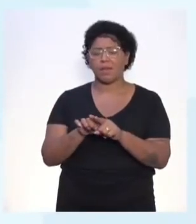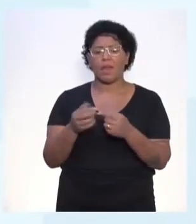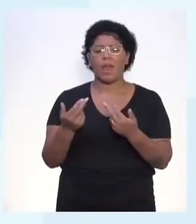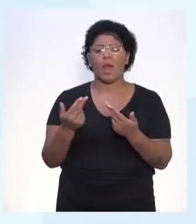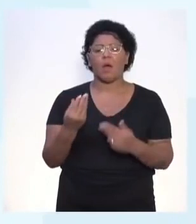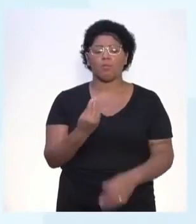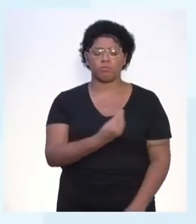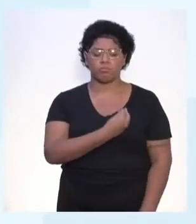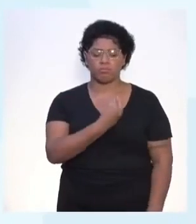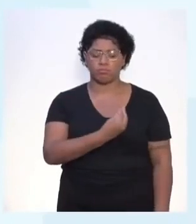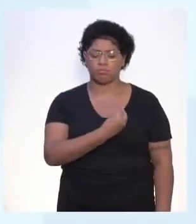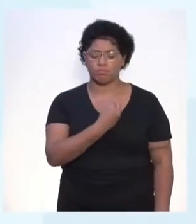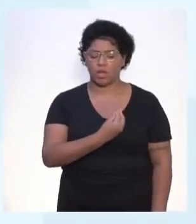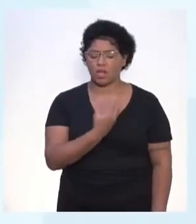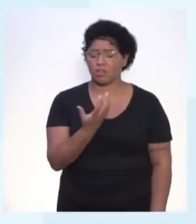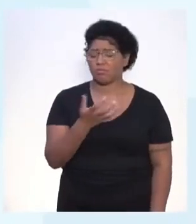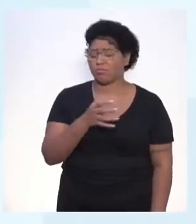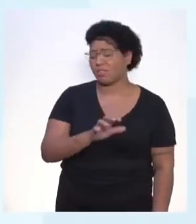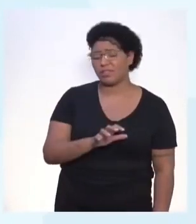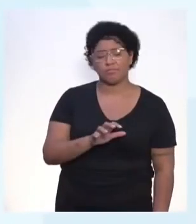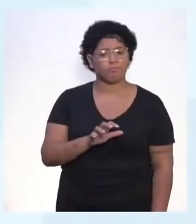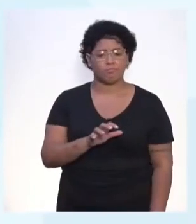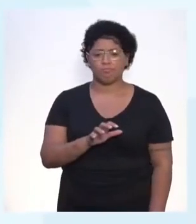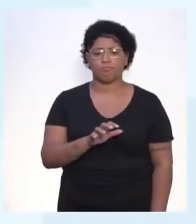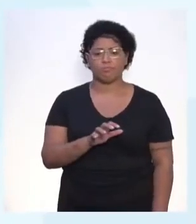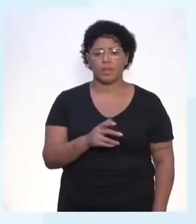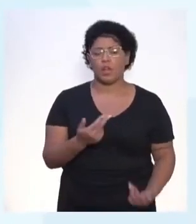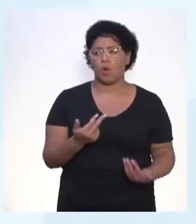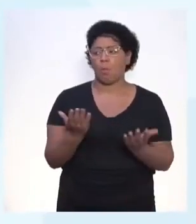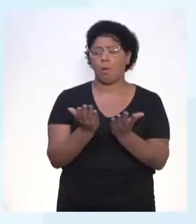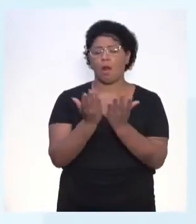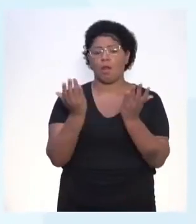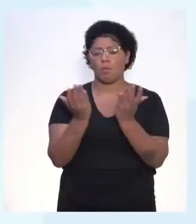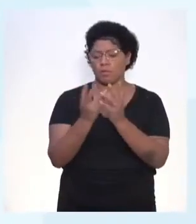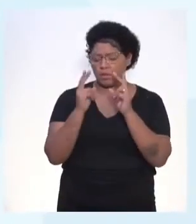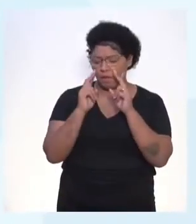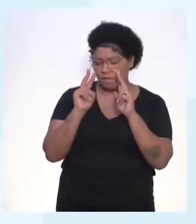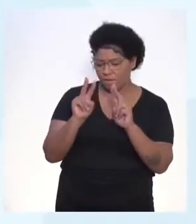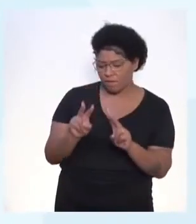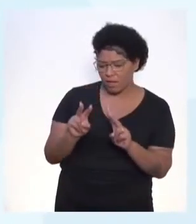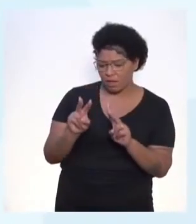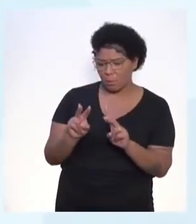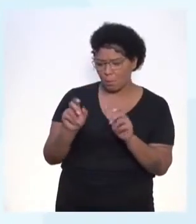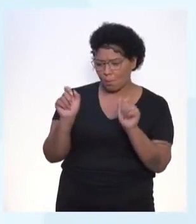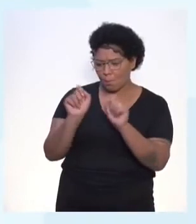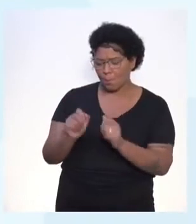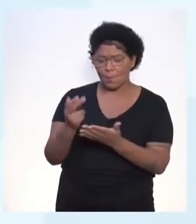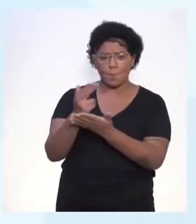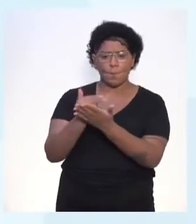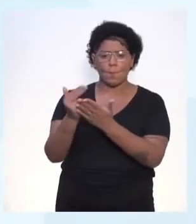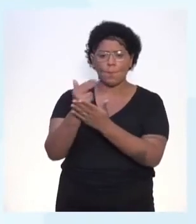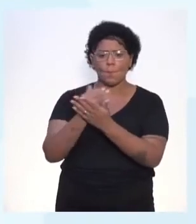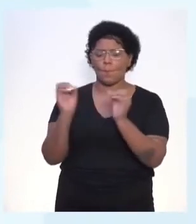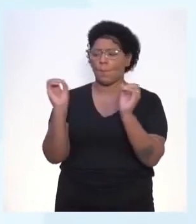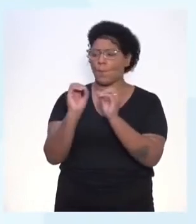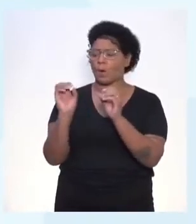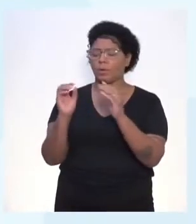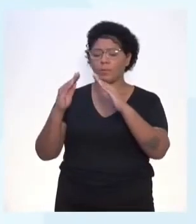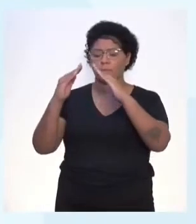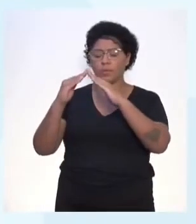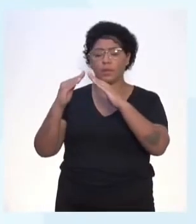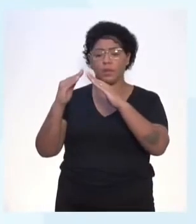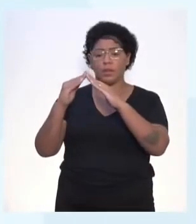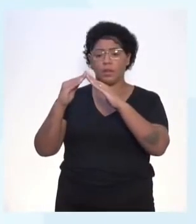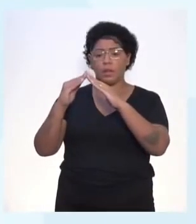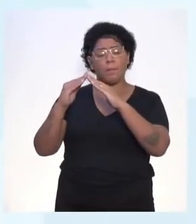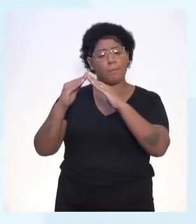mesmo pobreza. Devia haver anos que não era pintada. As paredes descascavam e os beirais do telhado, daquelas